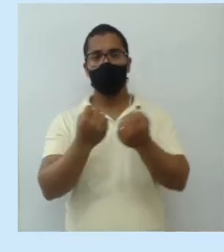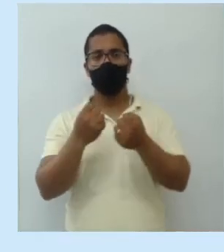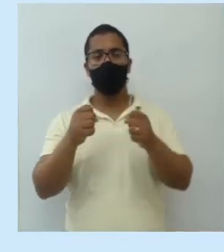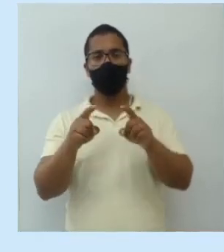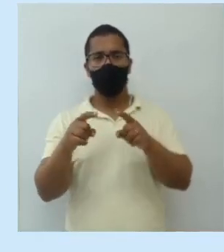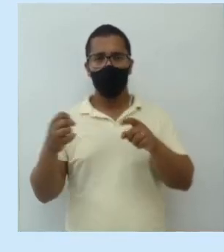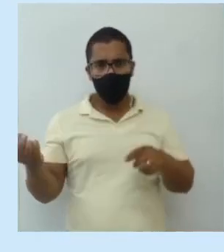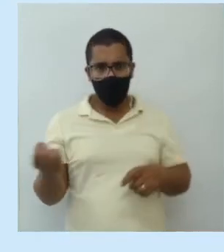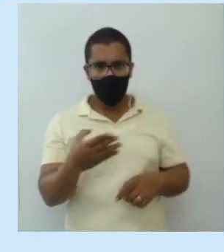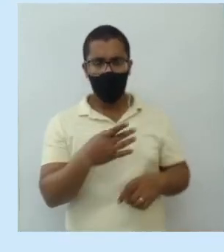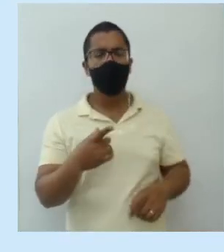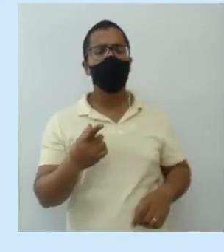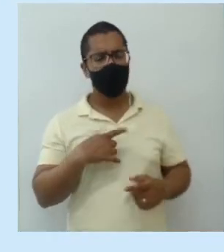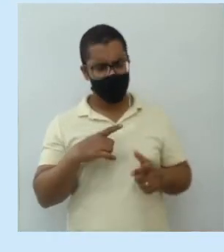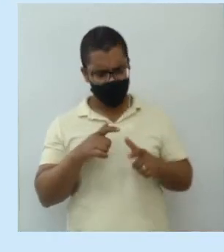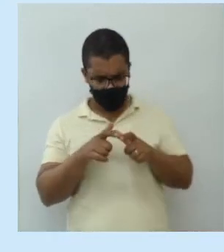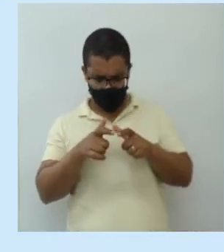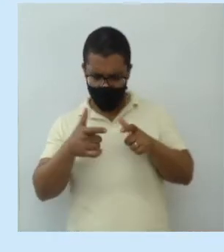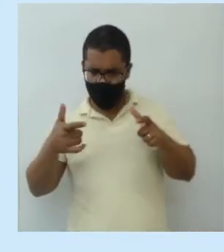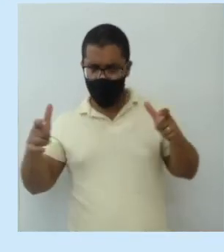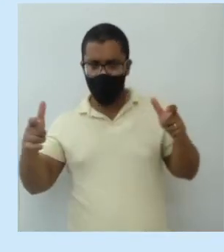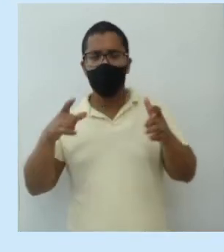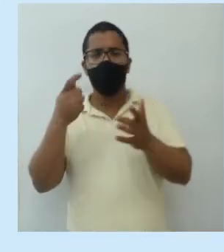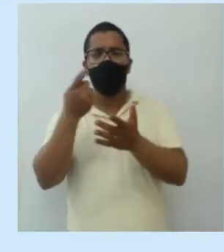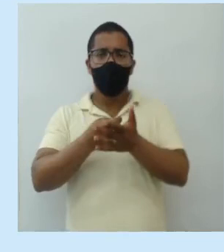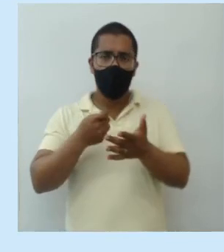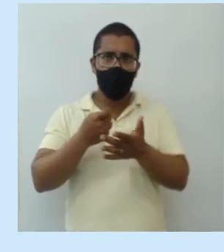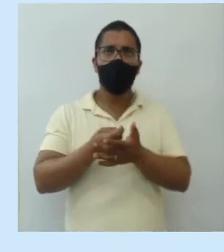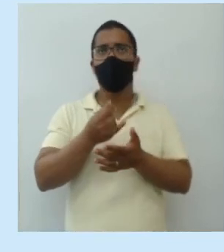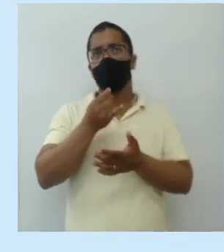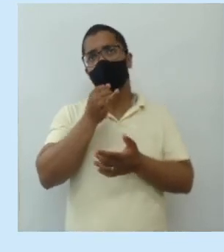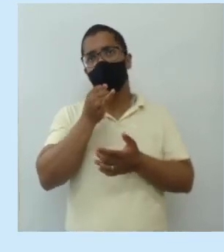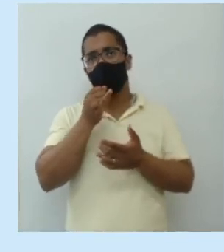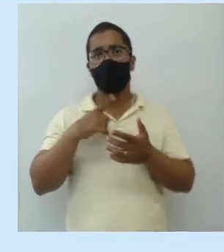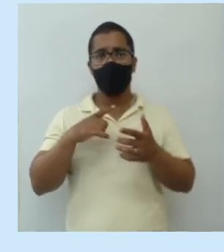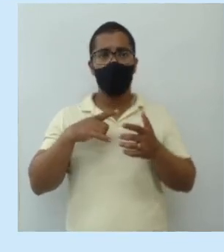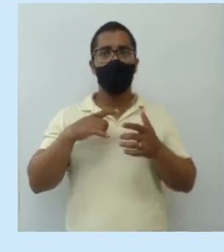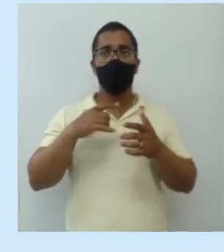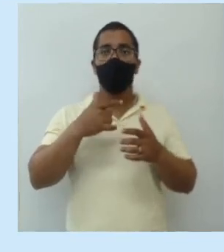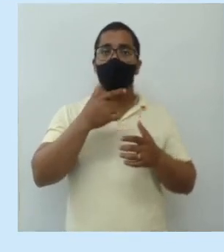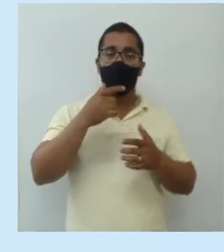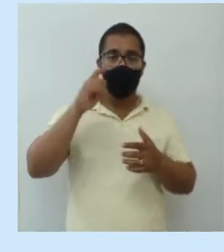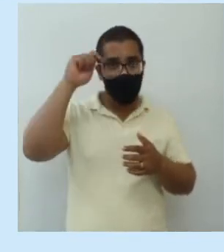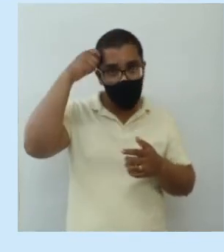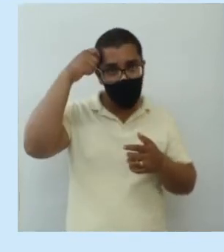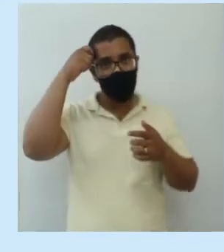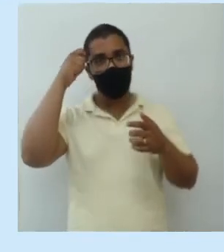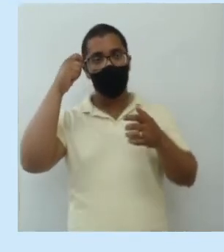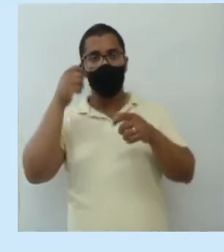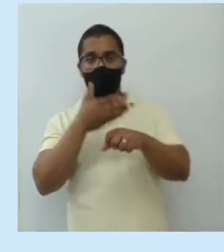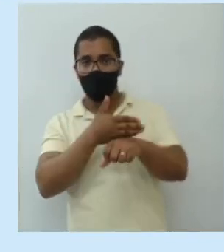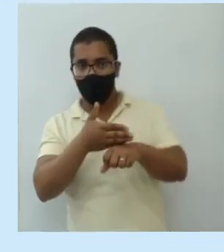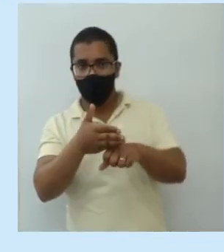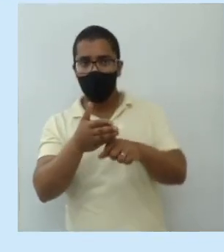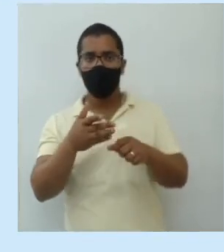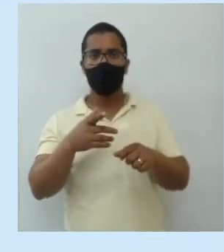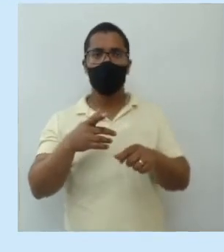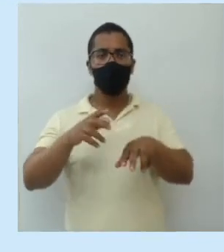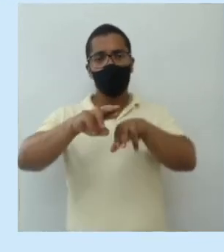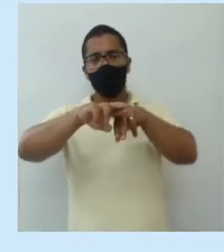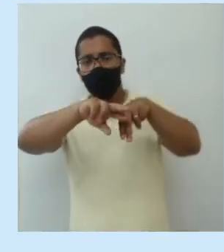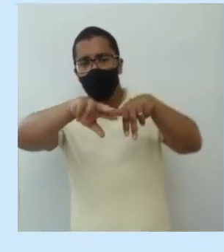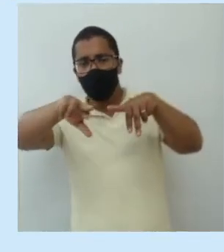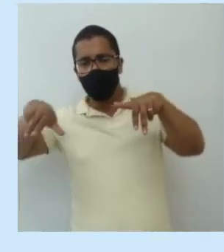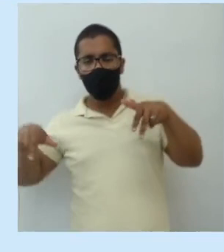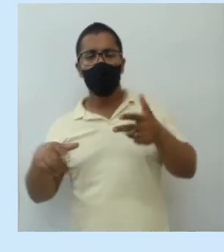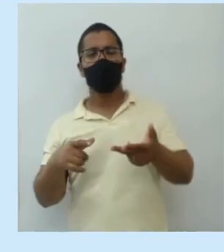né, crescer em vários âmbitos de luta, seja da questão de raça, seja da questão de gênero, da orientação